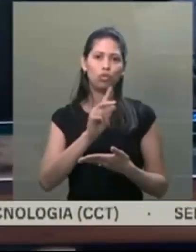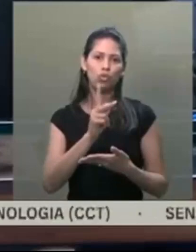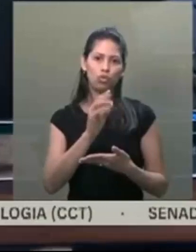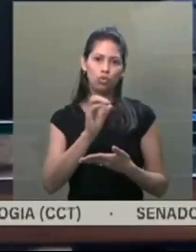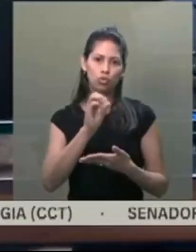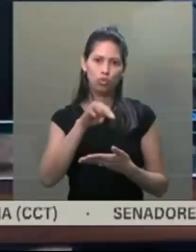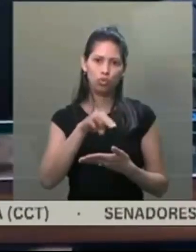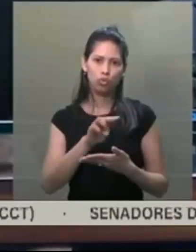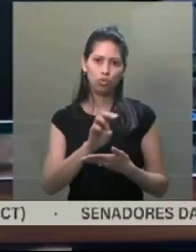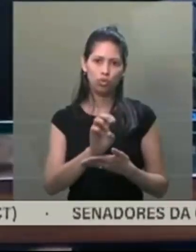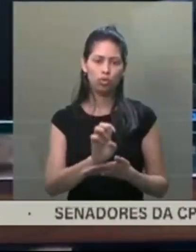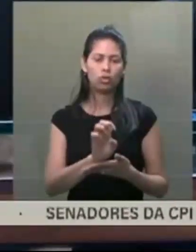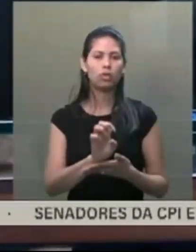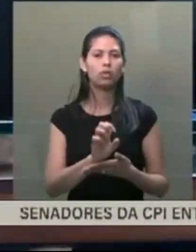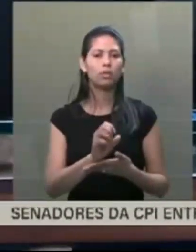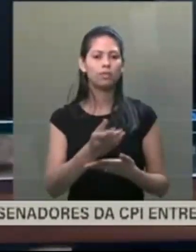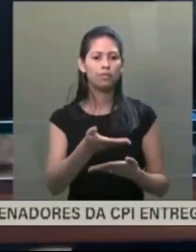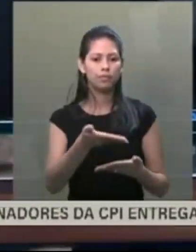Próximo orador inscrito.